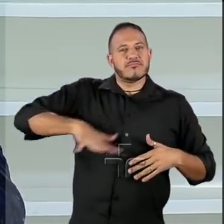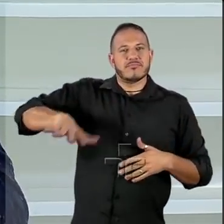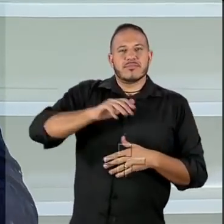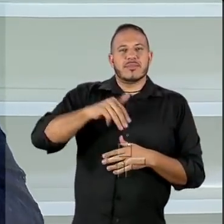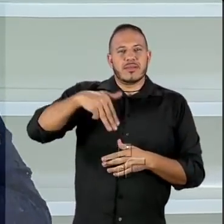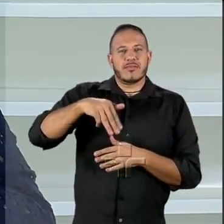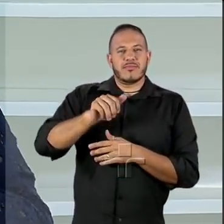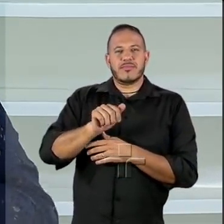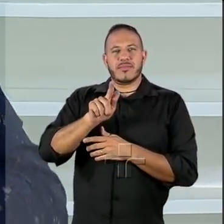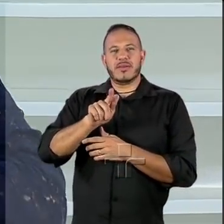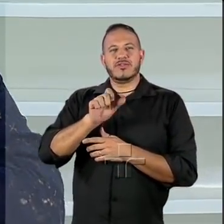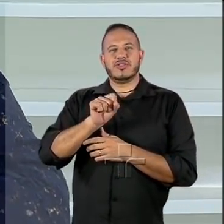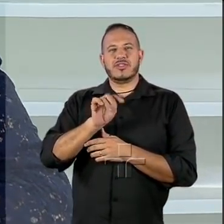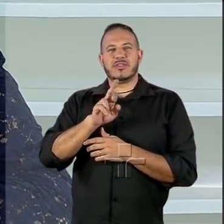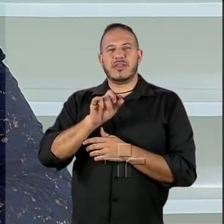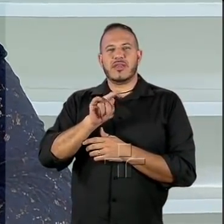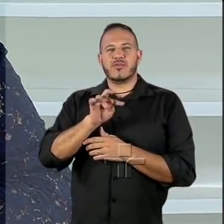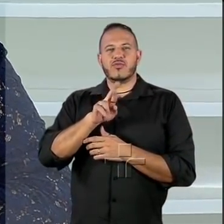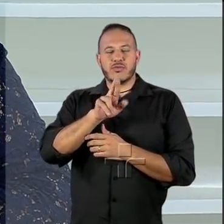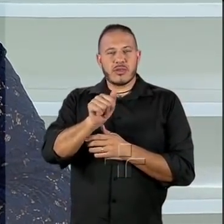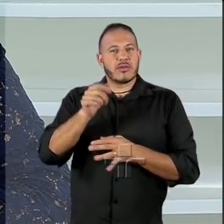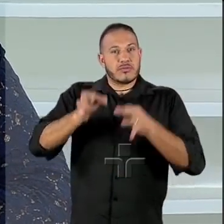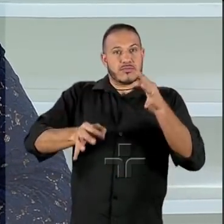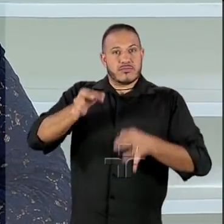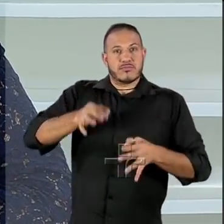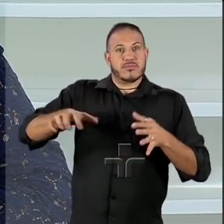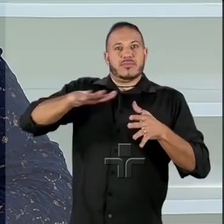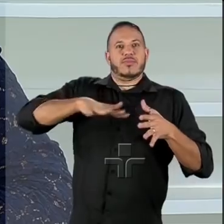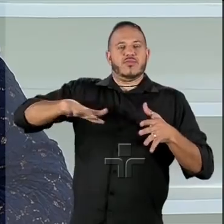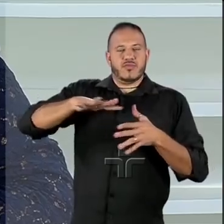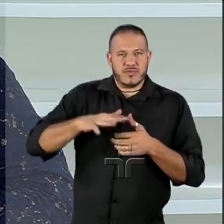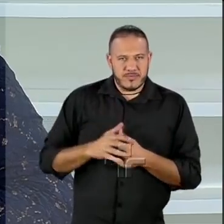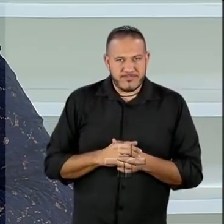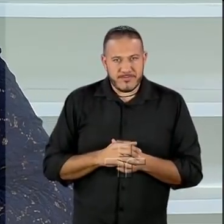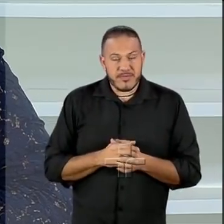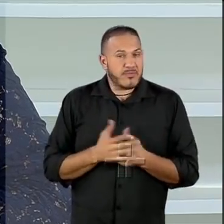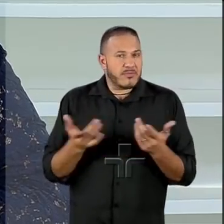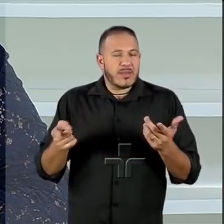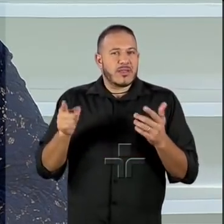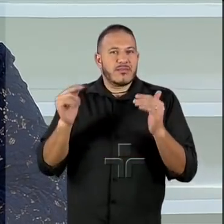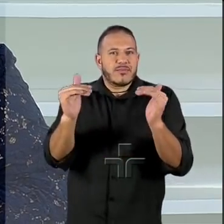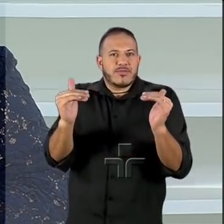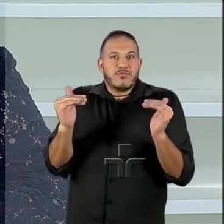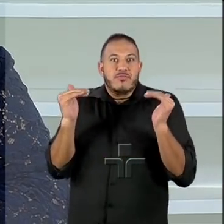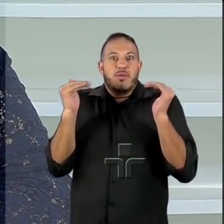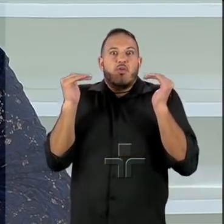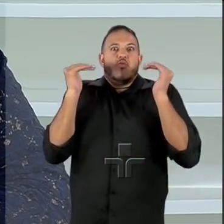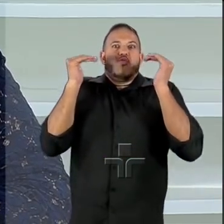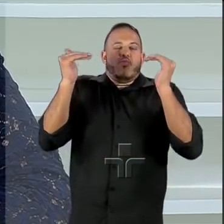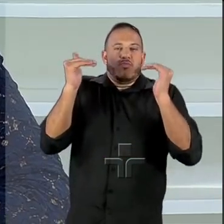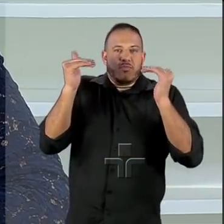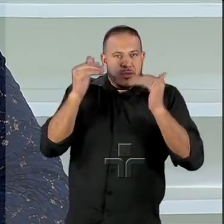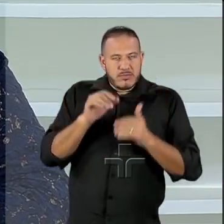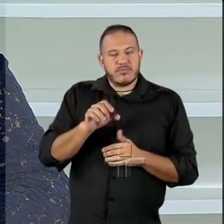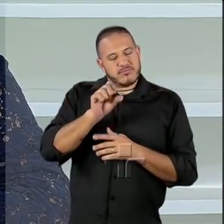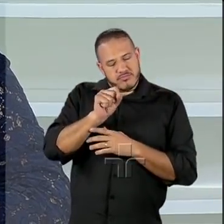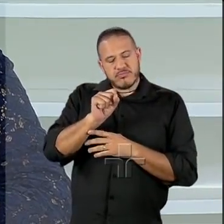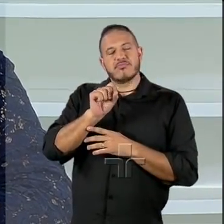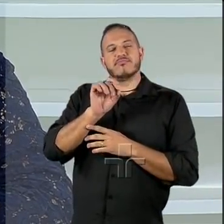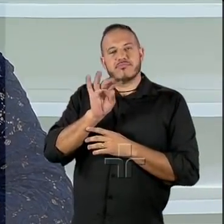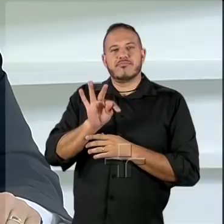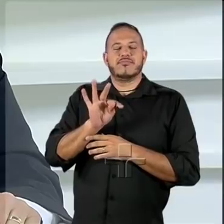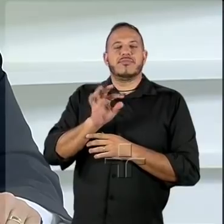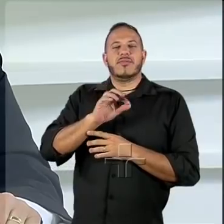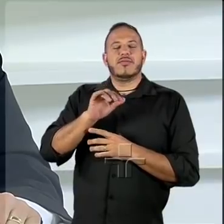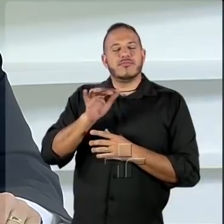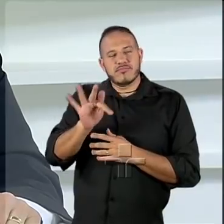magistratura Exatamente. Está organizada em hierarquia. E a cúpula do Poder Judiciário é o Supremo Tribunal Federal. O que